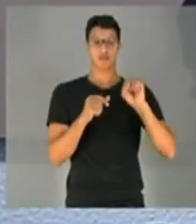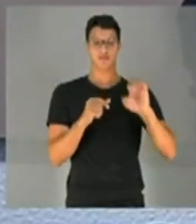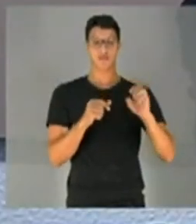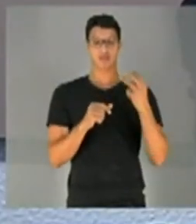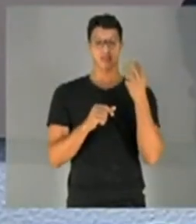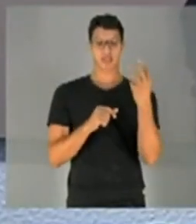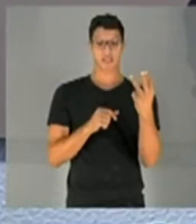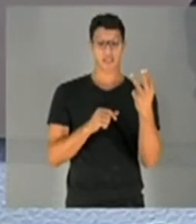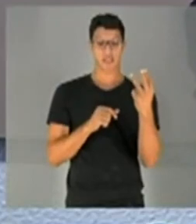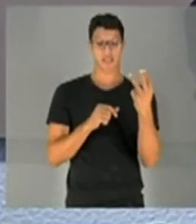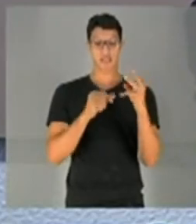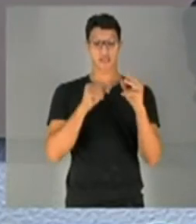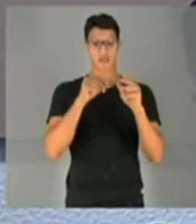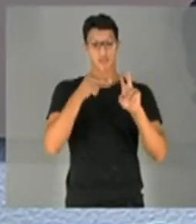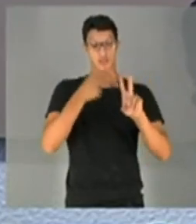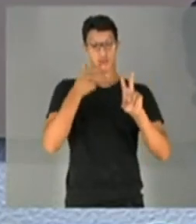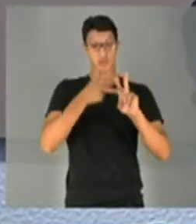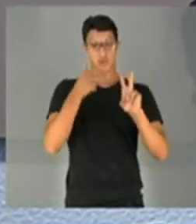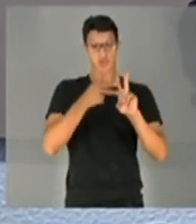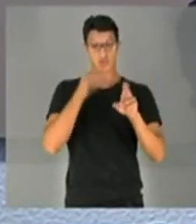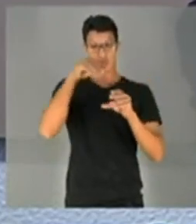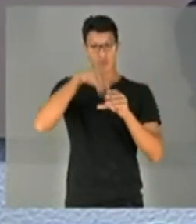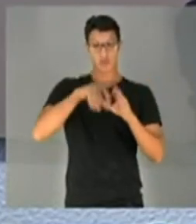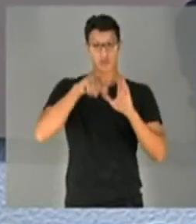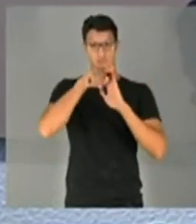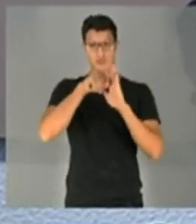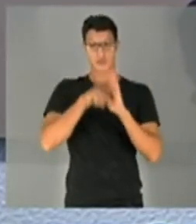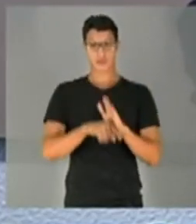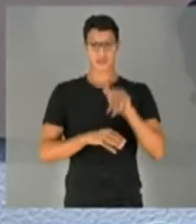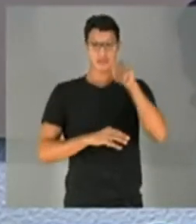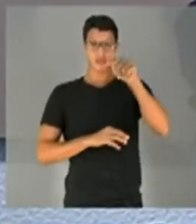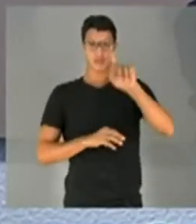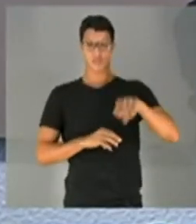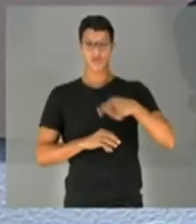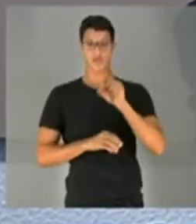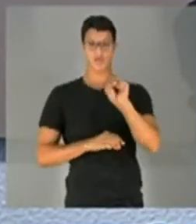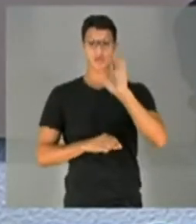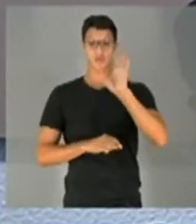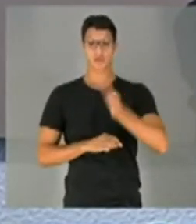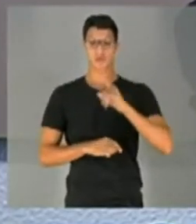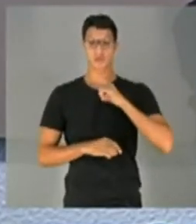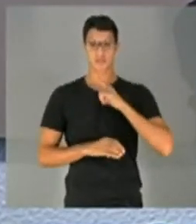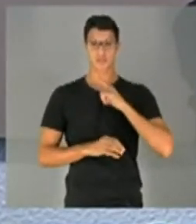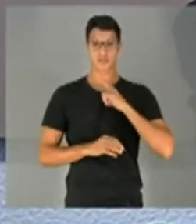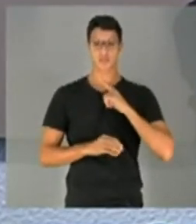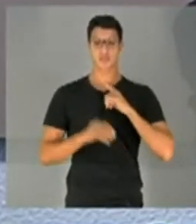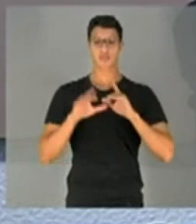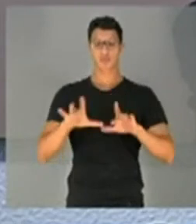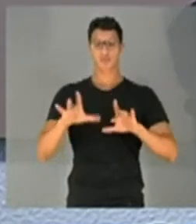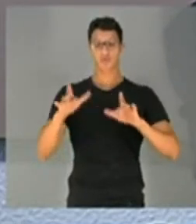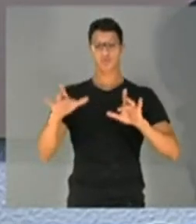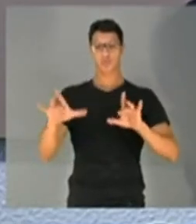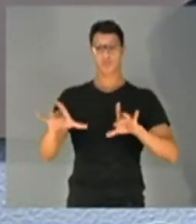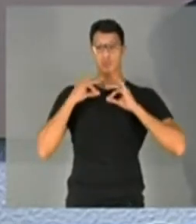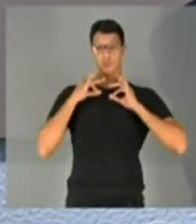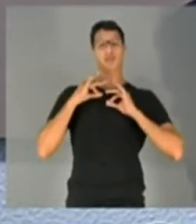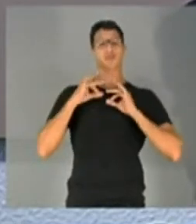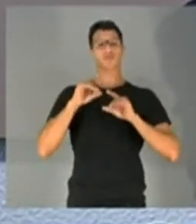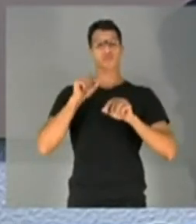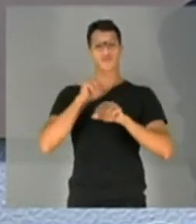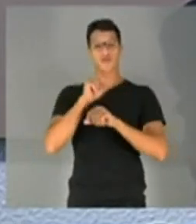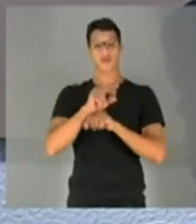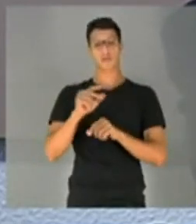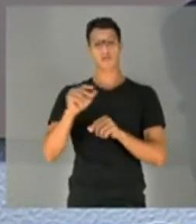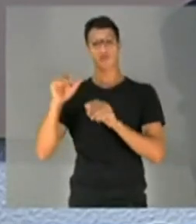senador, entre os indígenas incluídos na pesquisa, 7,8 já tinham tido contato com o vírus. Entre os brancos